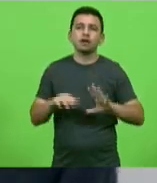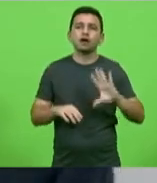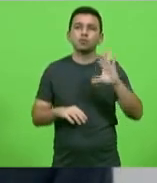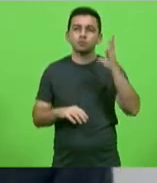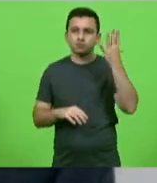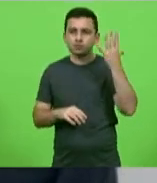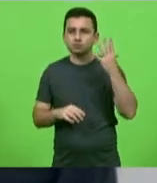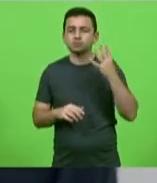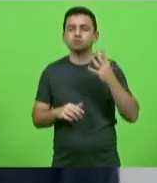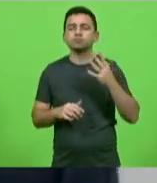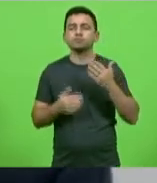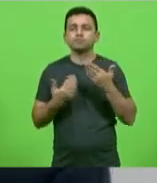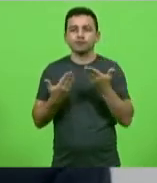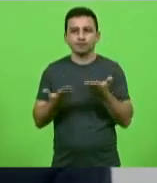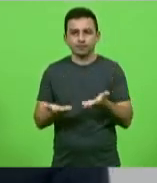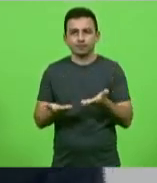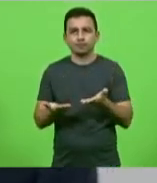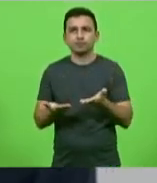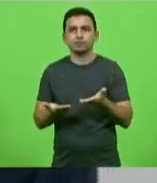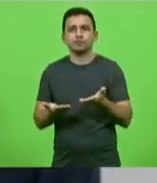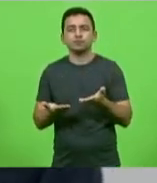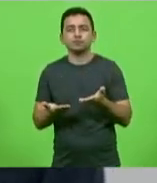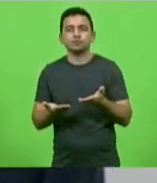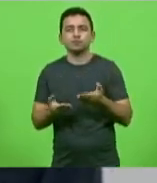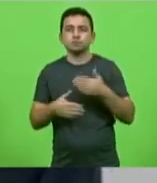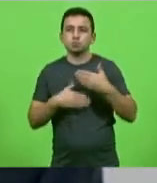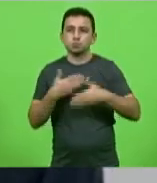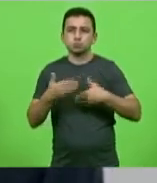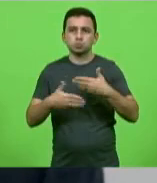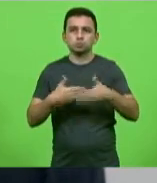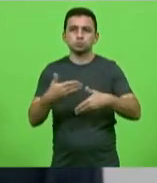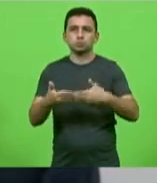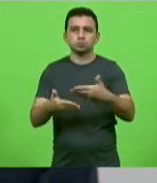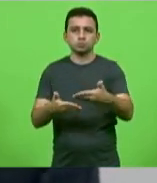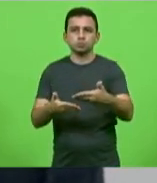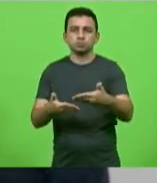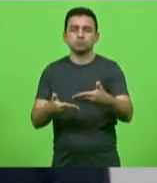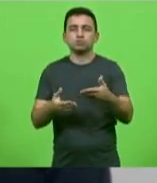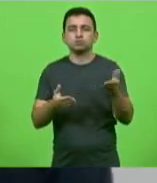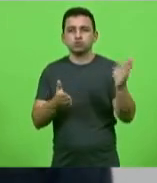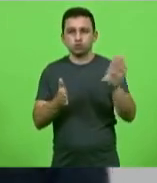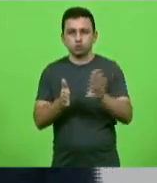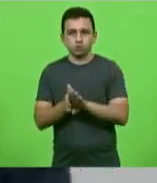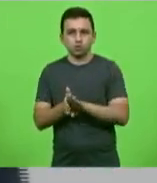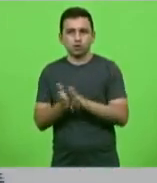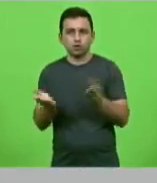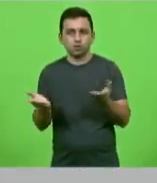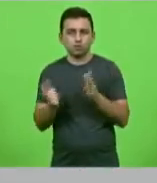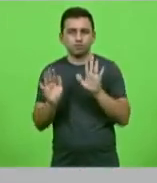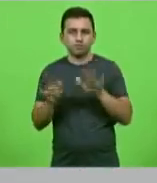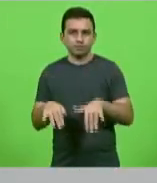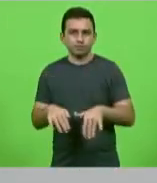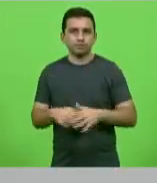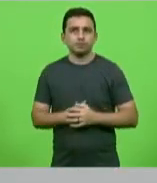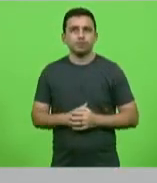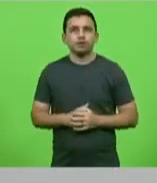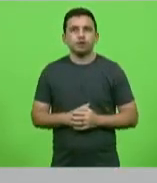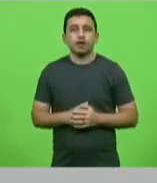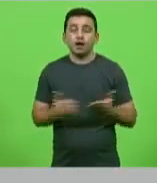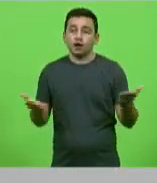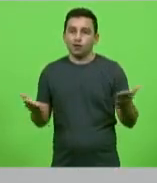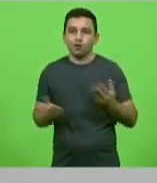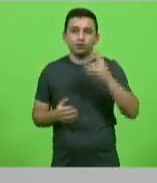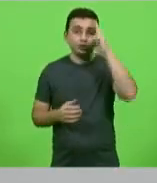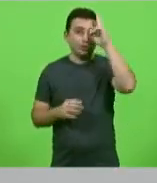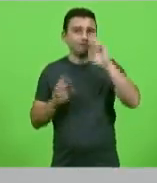irrompeu-se naquele procedimento no qual já chegou o seu certame final. Mas aqui a história